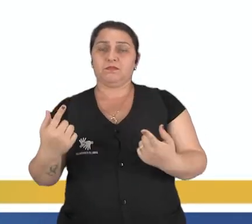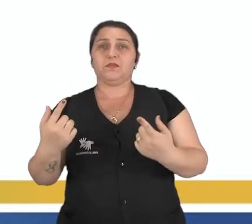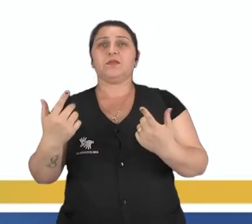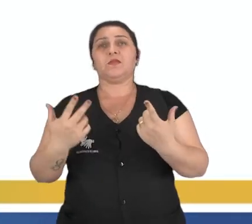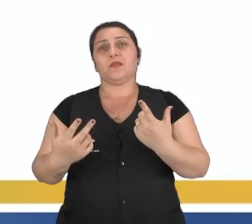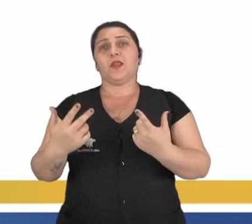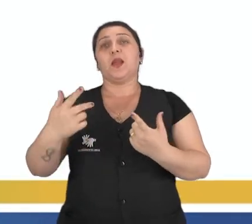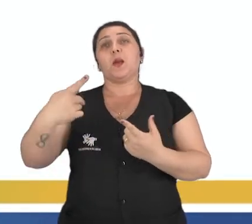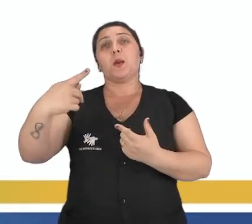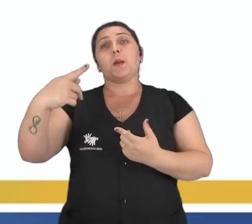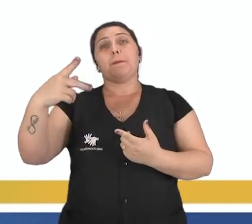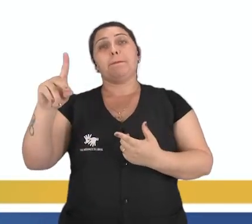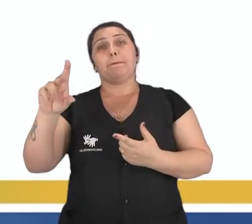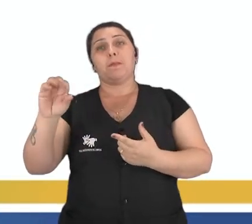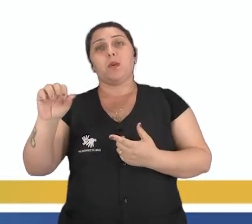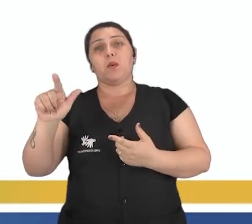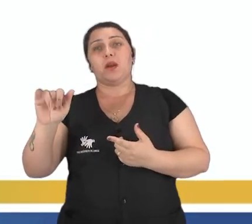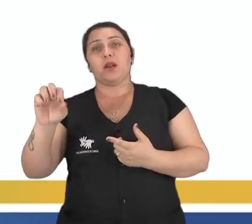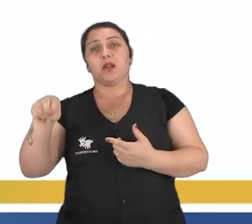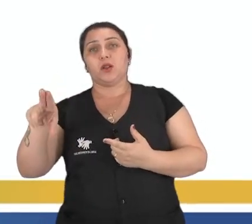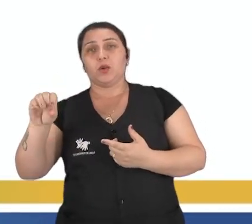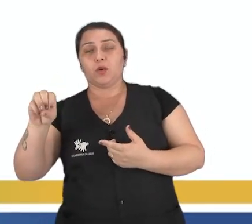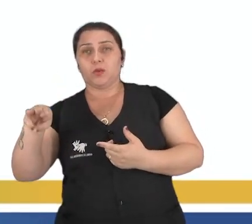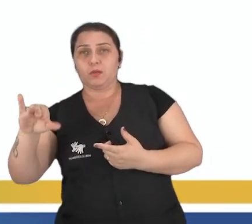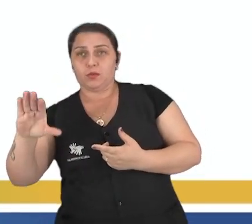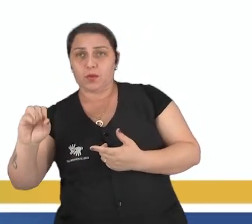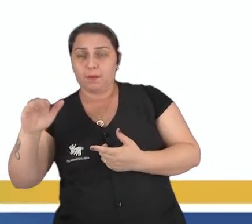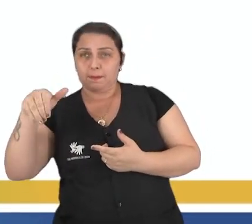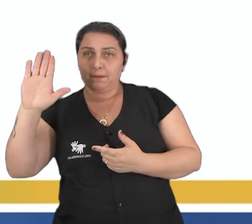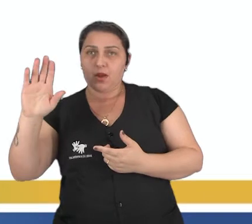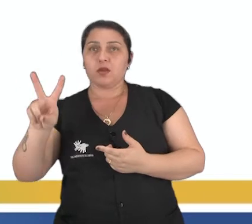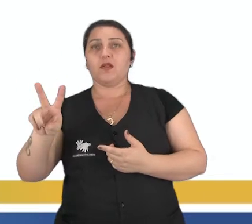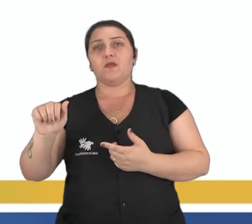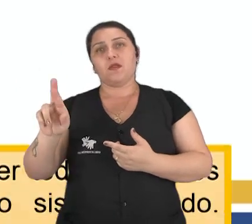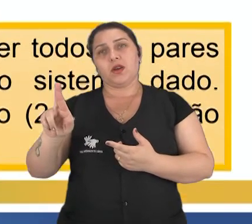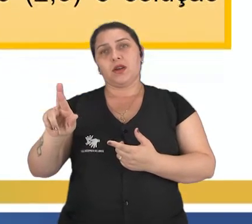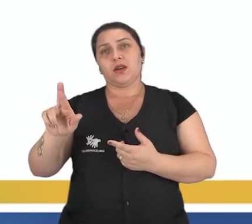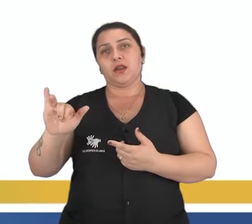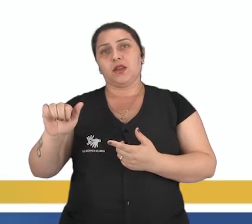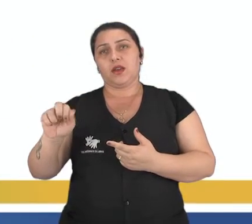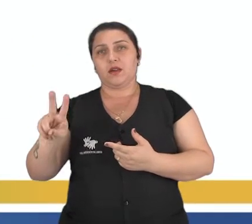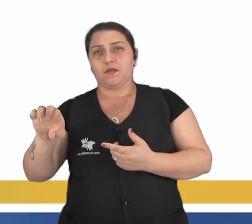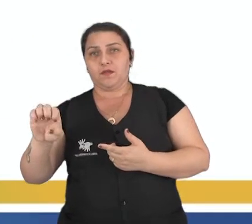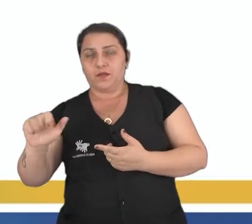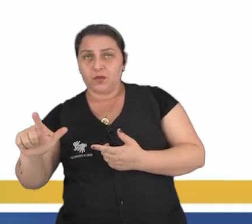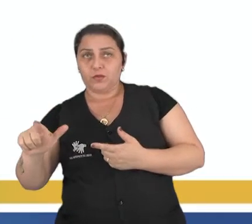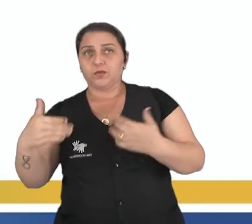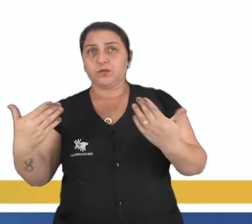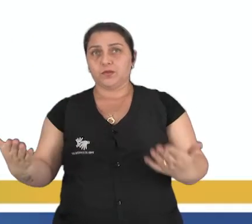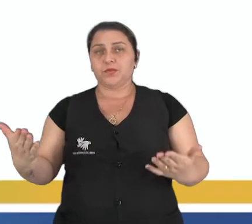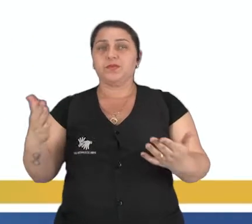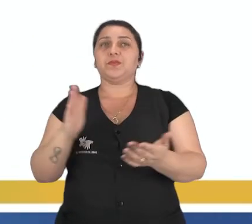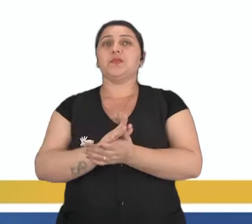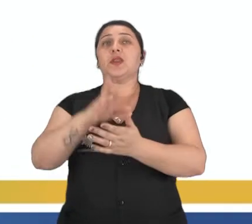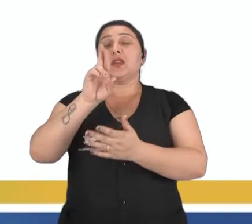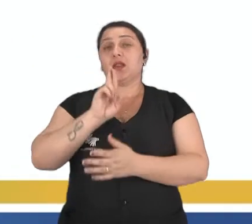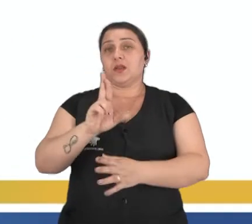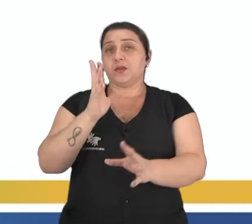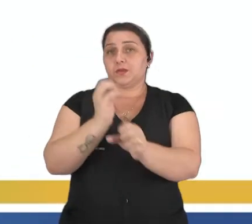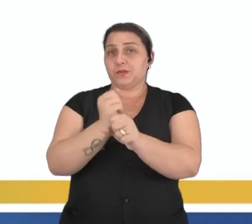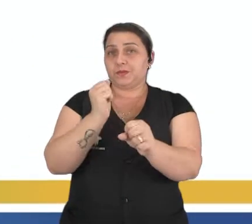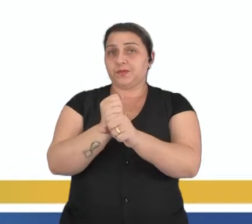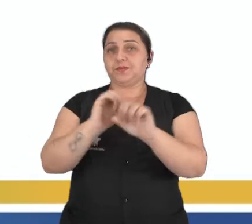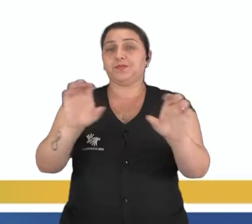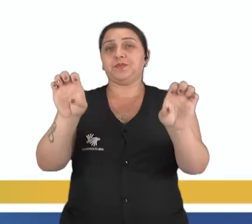uma polinômios. Pode acontecer de ser polinômio de mais de uma variável, tá? Então, vamos lá. Resolver um sistema